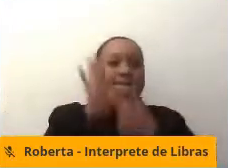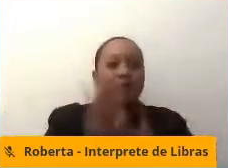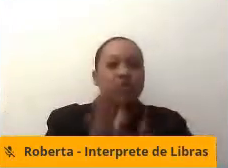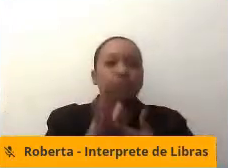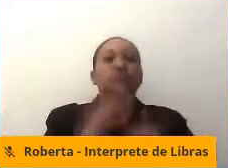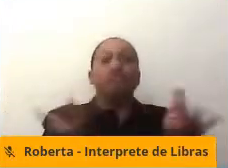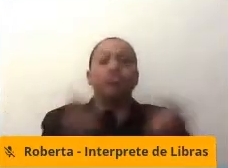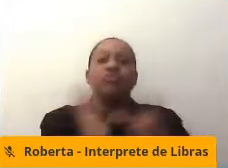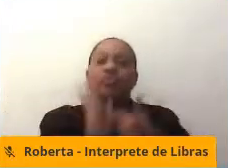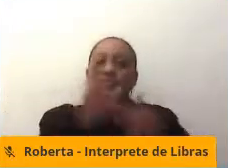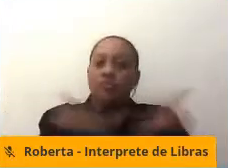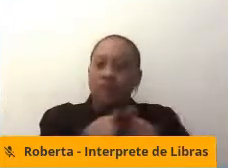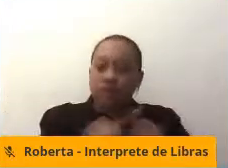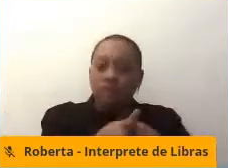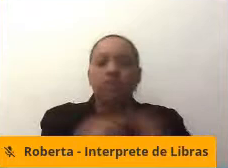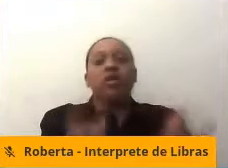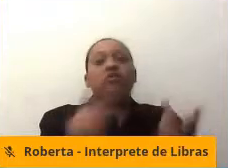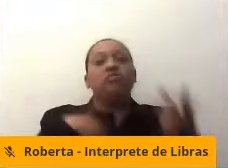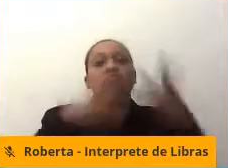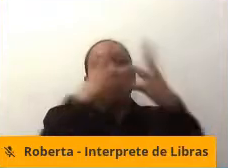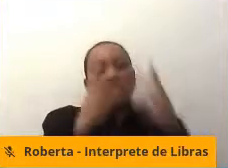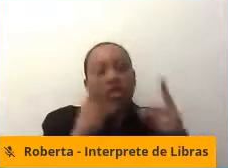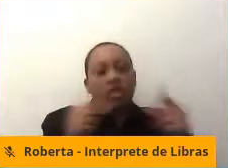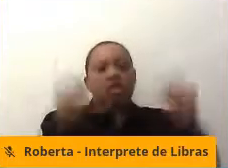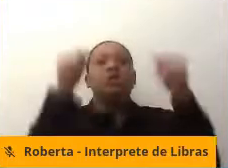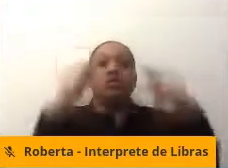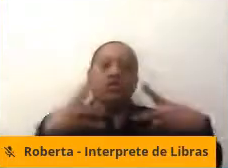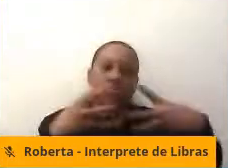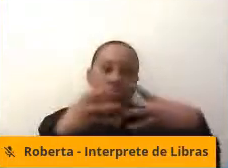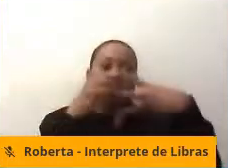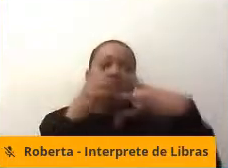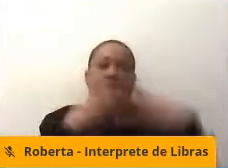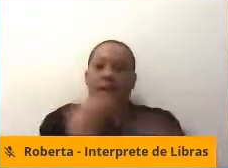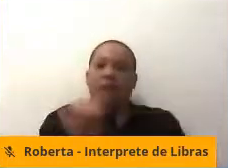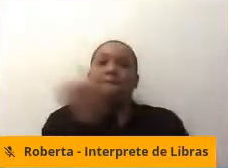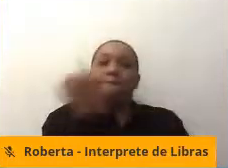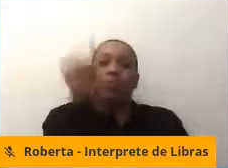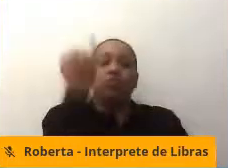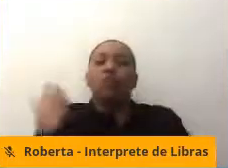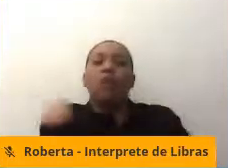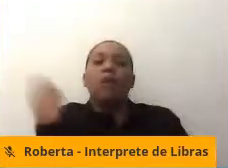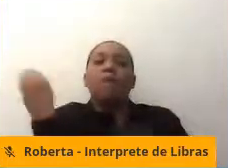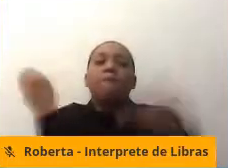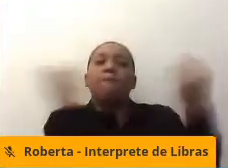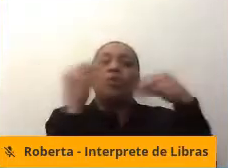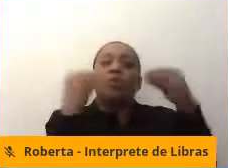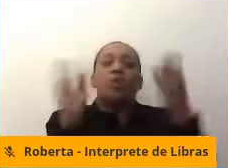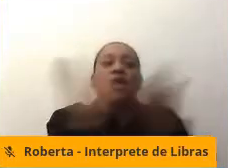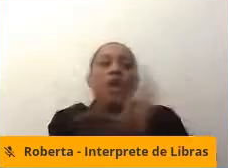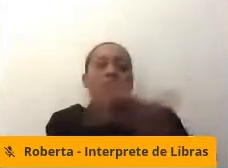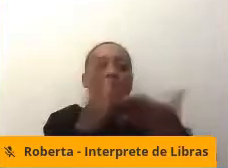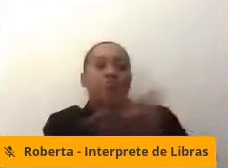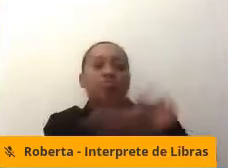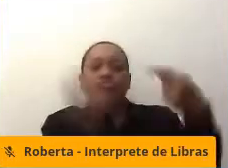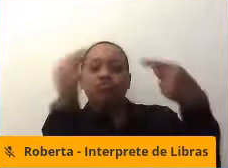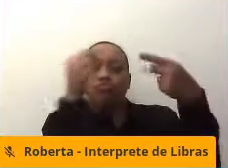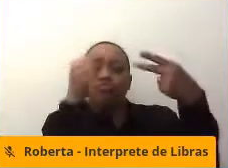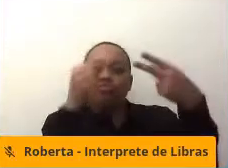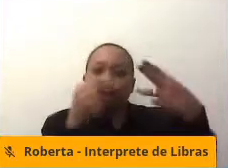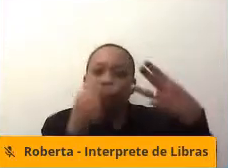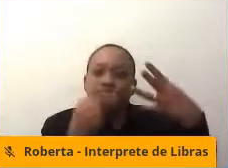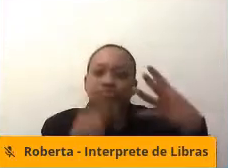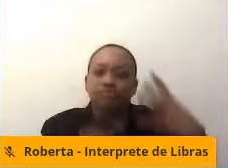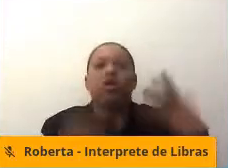celular importante. Então, assim, eu coloquei só alguns, tá, gente? Porque o nosso tempo é curto. E aí eu queria agradecer, assim, de verdade, a Uncisal,